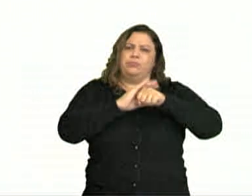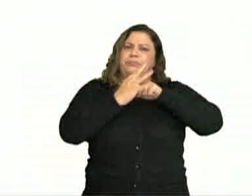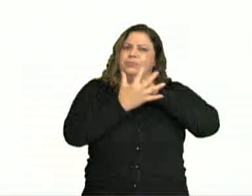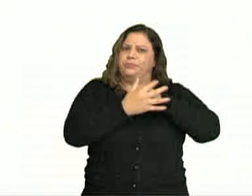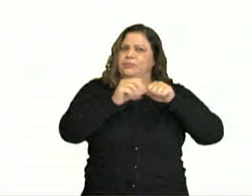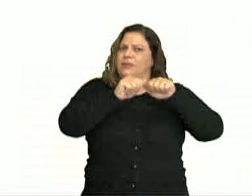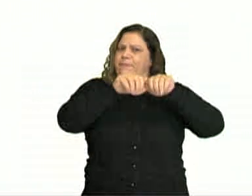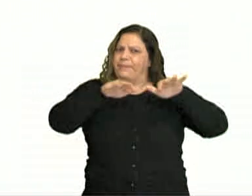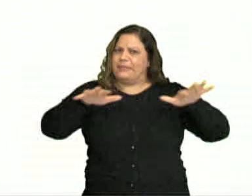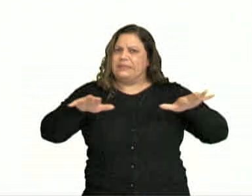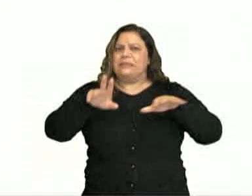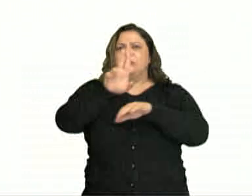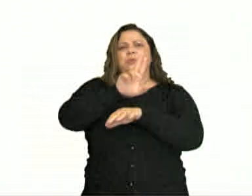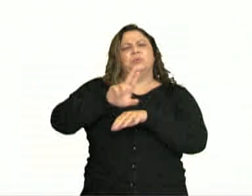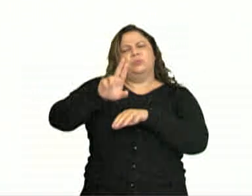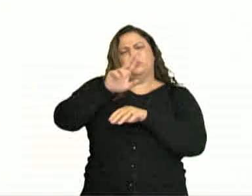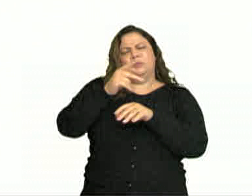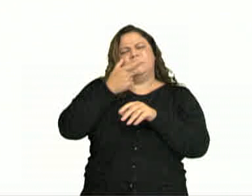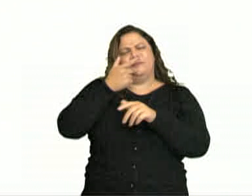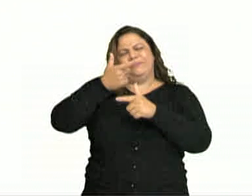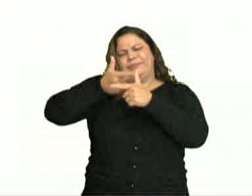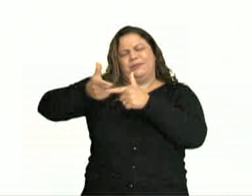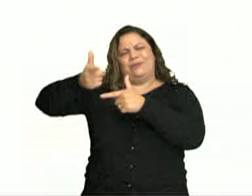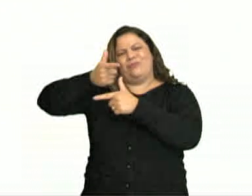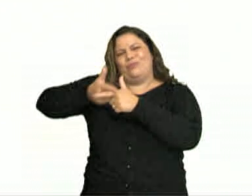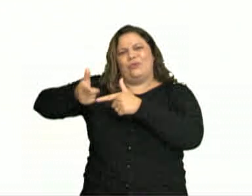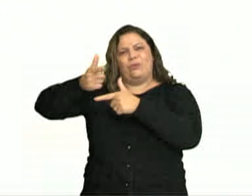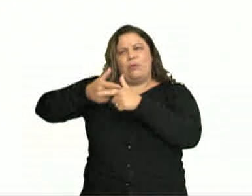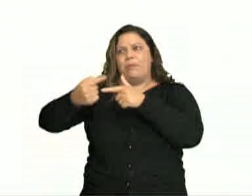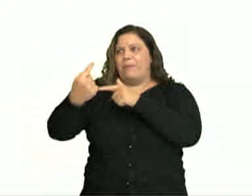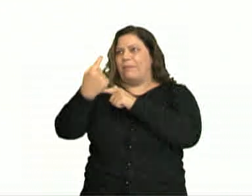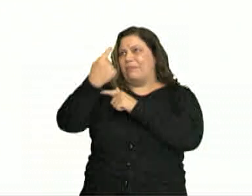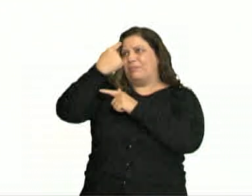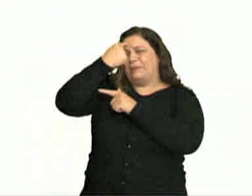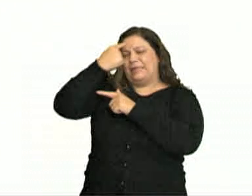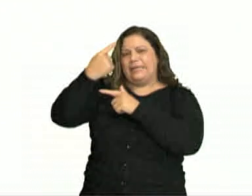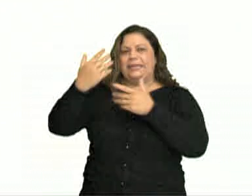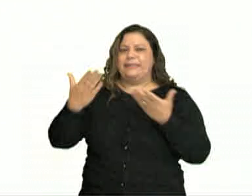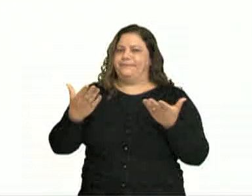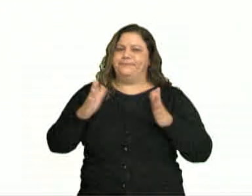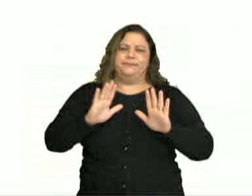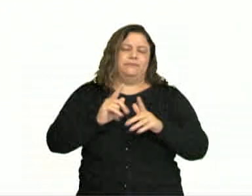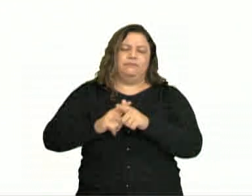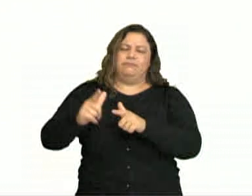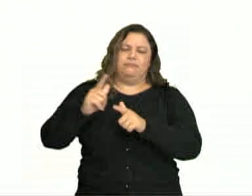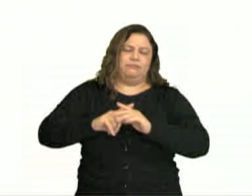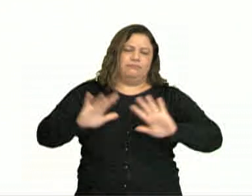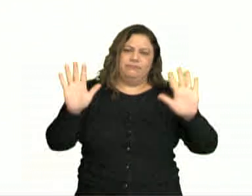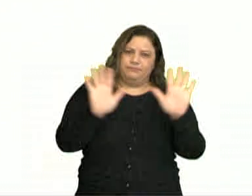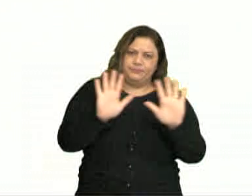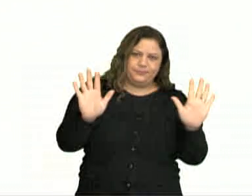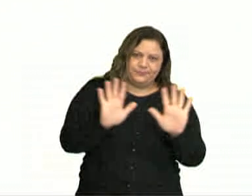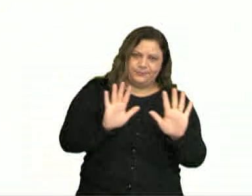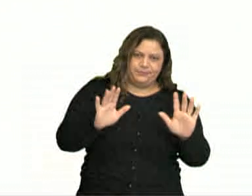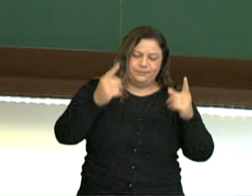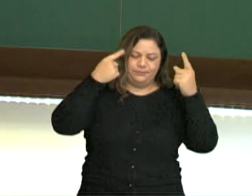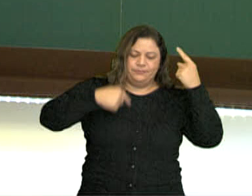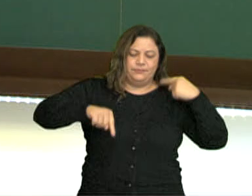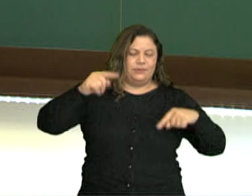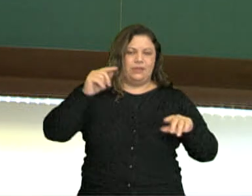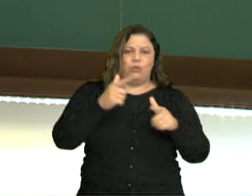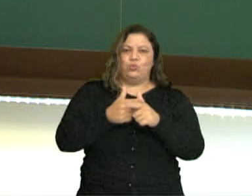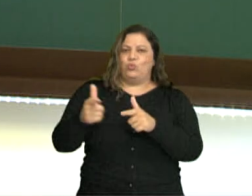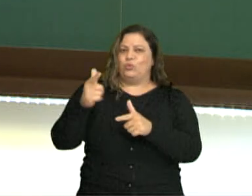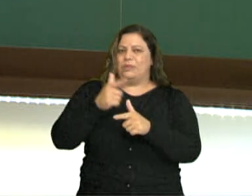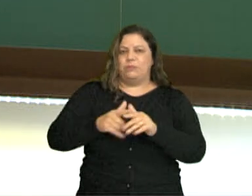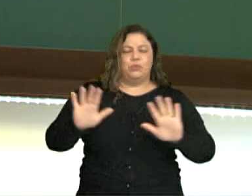danificar a glândula pineal ou causar qualquer outro tipo de dano a ser usada no termômetro aí, a ser usada no nosso corpo humano. Então, não tem